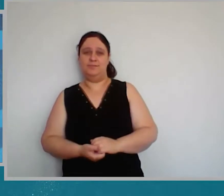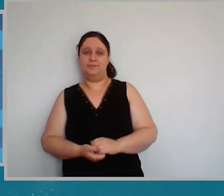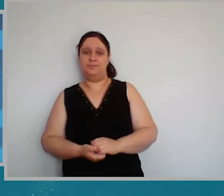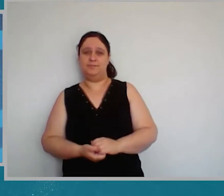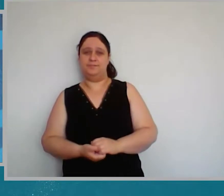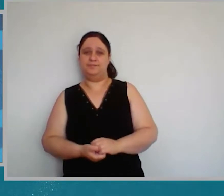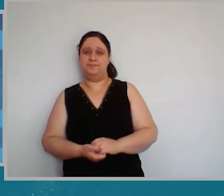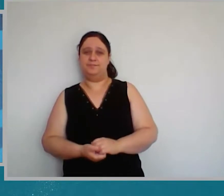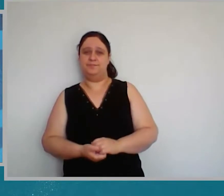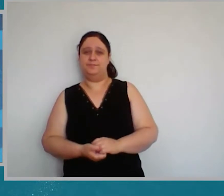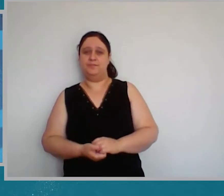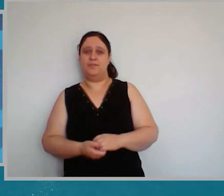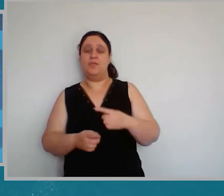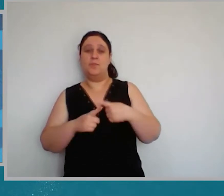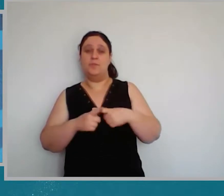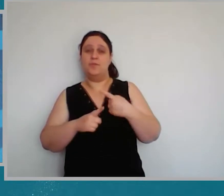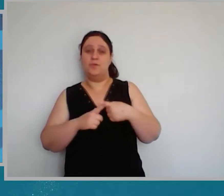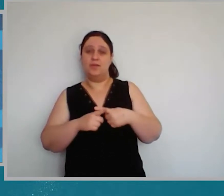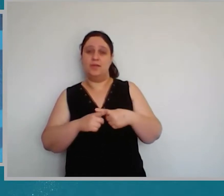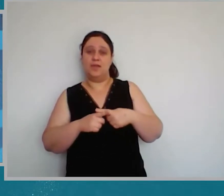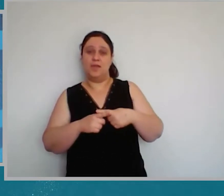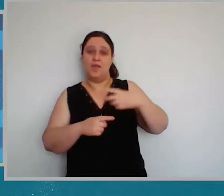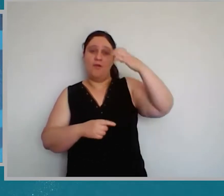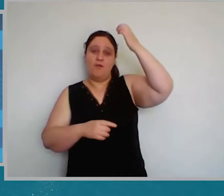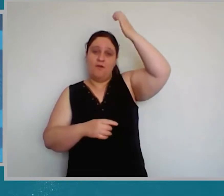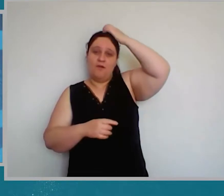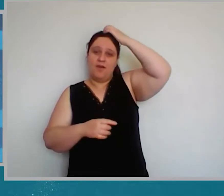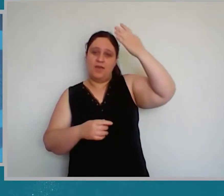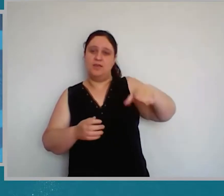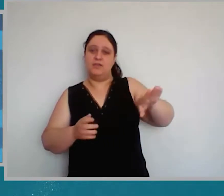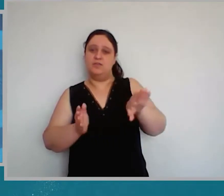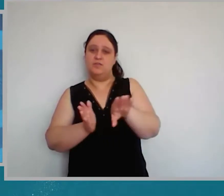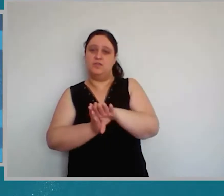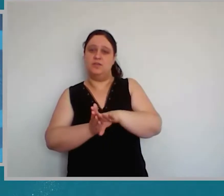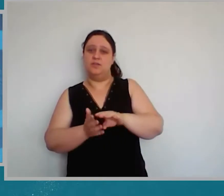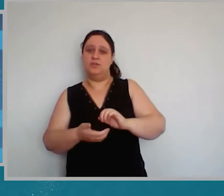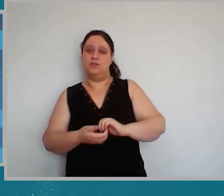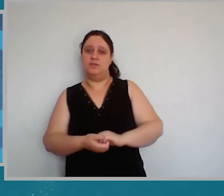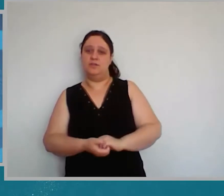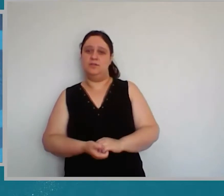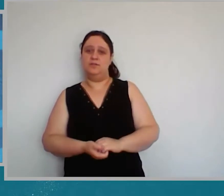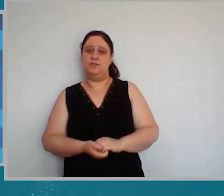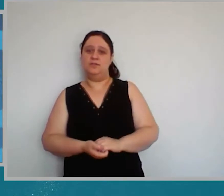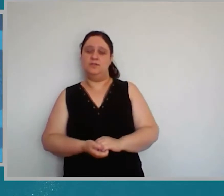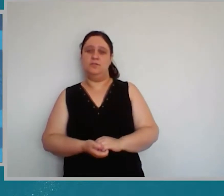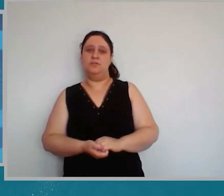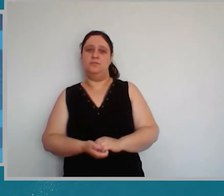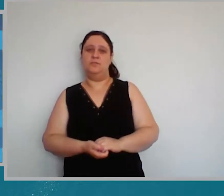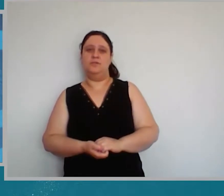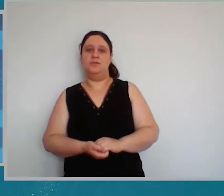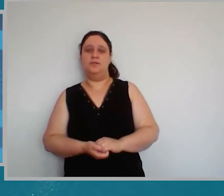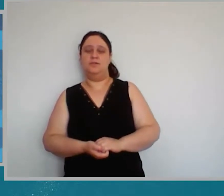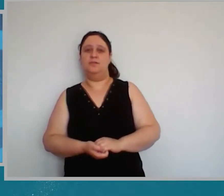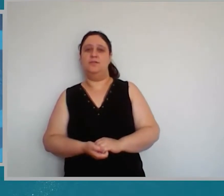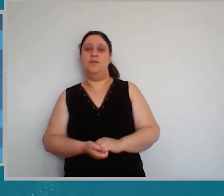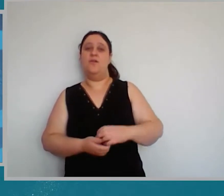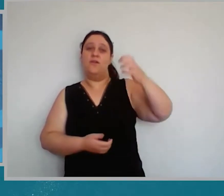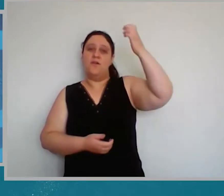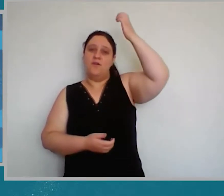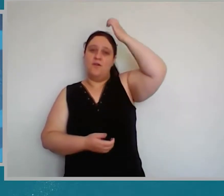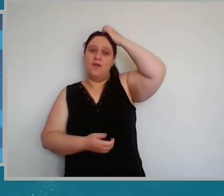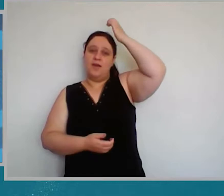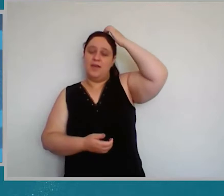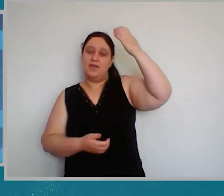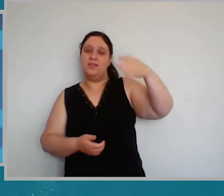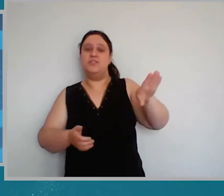Porque o rei chegou. O rei do reino do céu chegou. Marcos